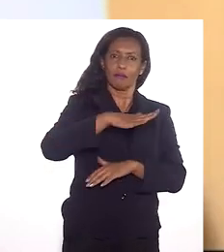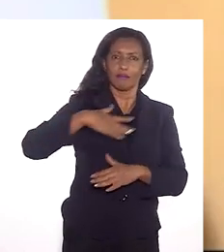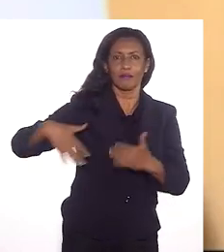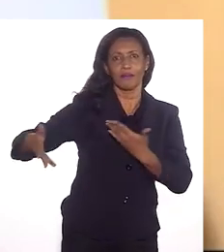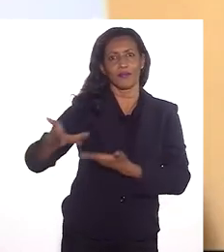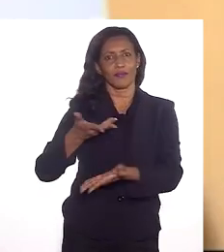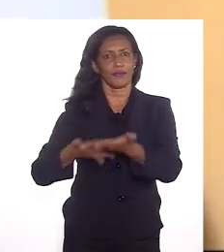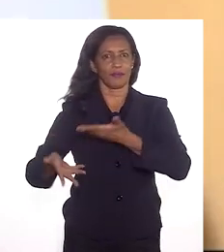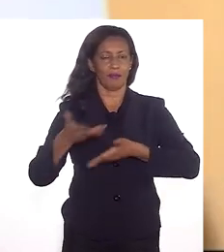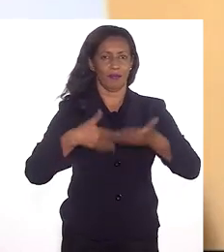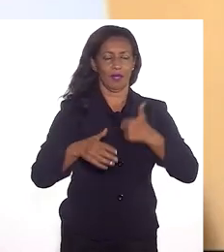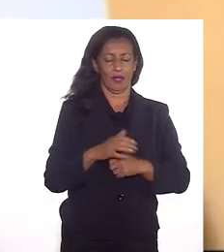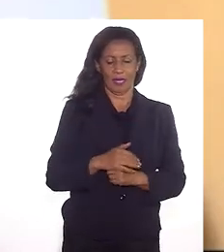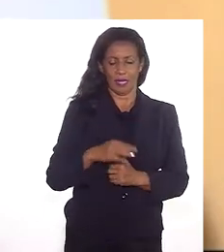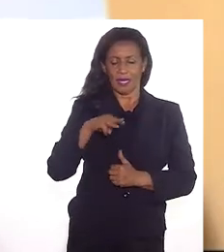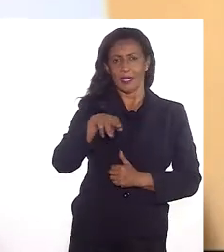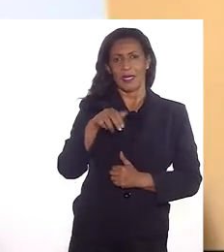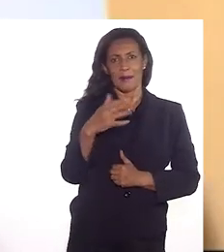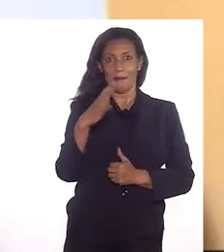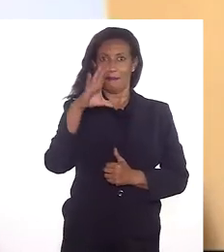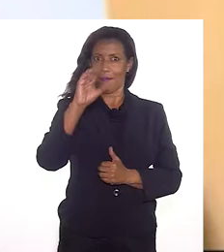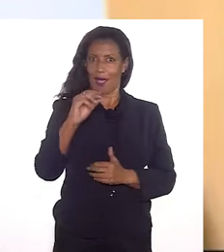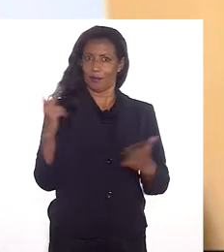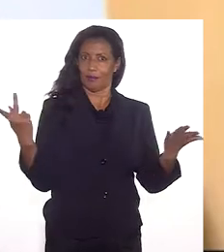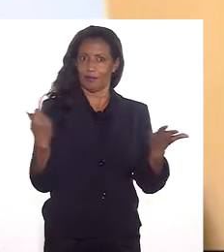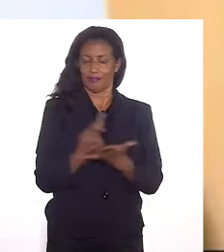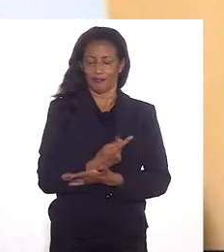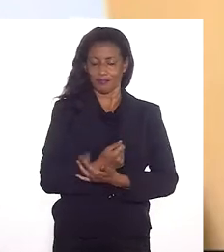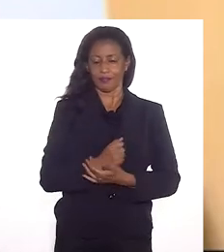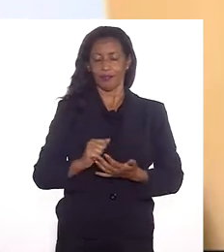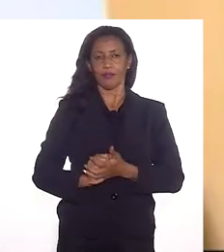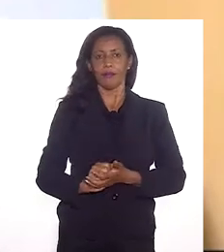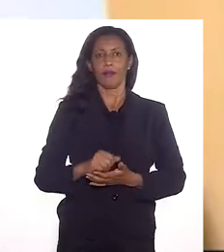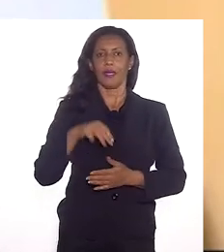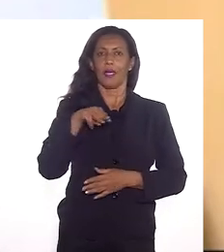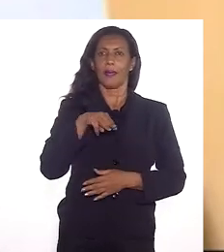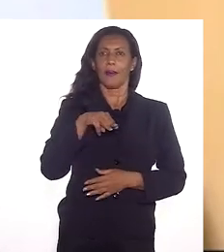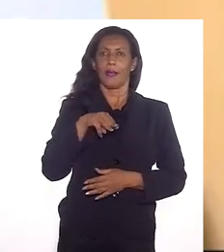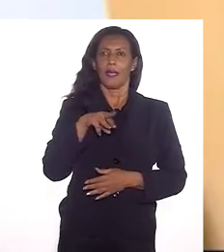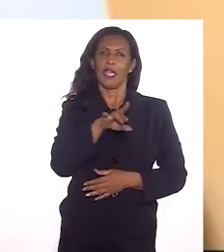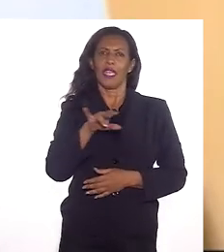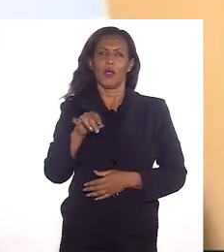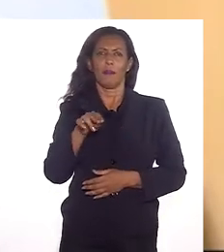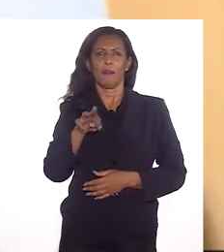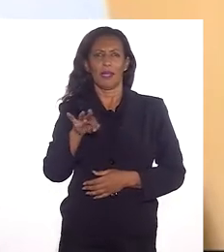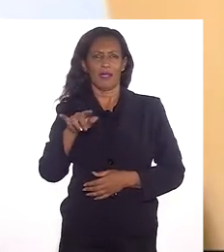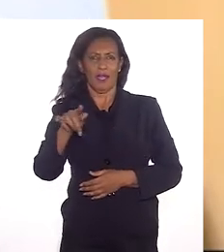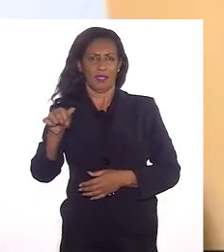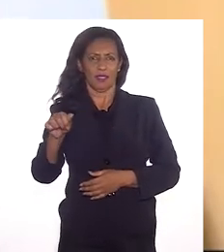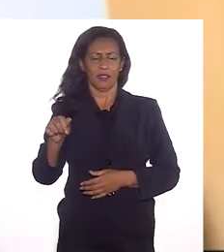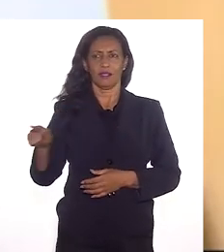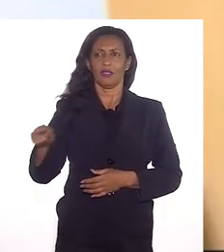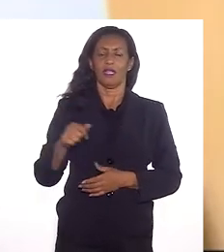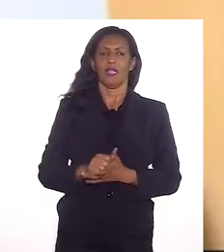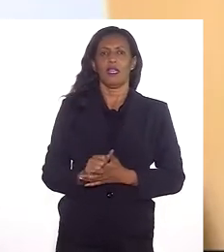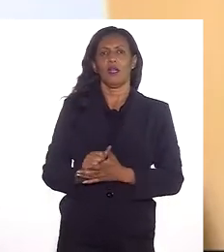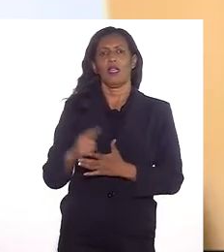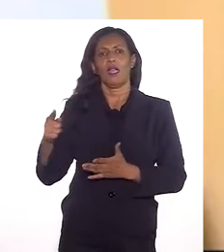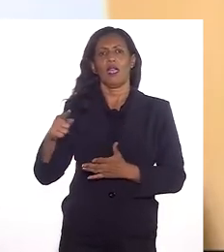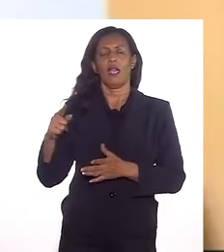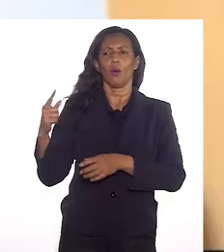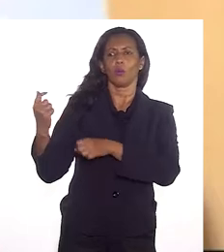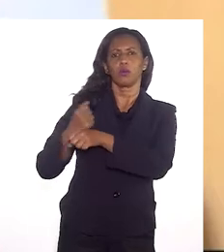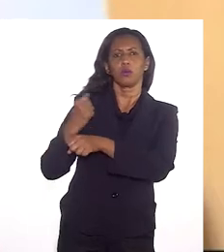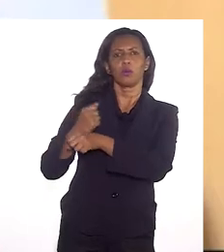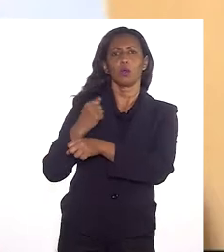interação. Em março foi realizado um evento chamado Rio Metápolis, que justamente começou a levantar a